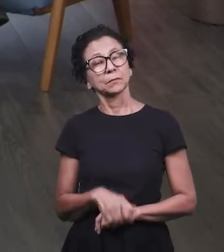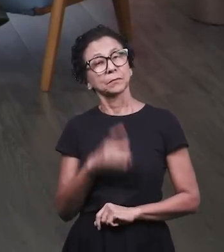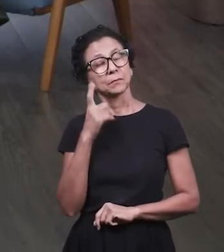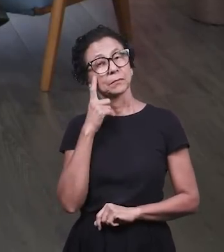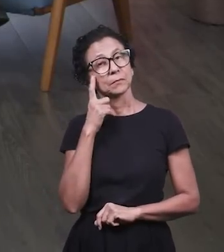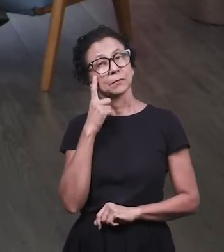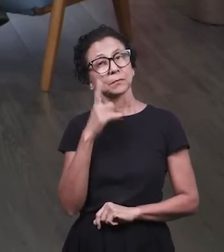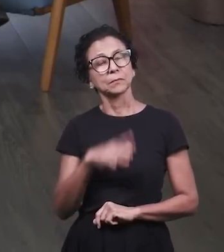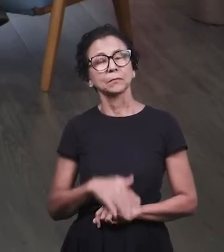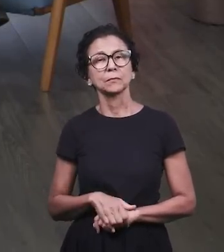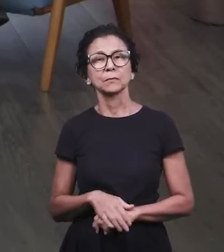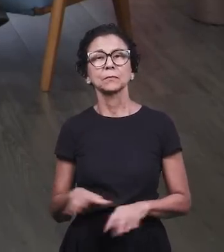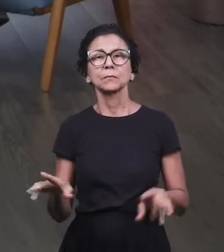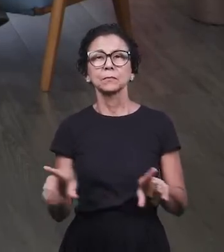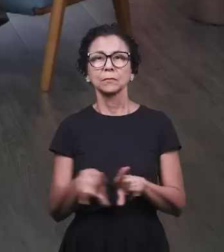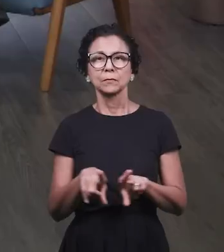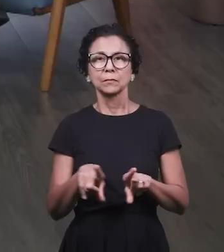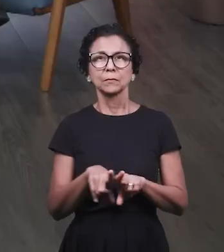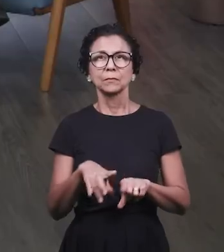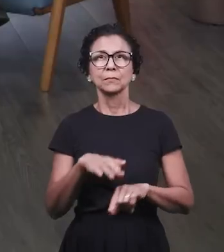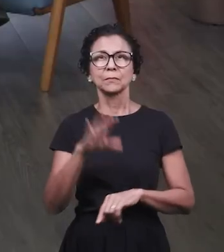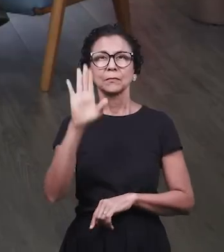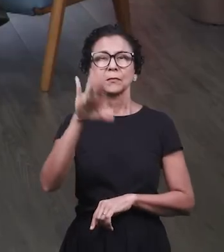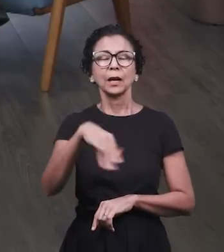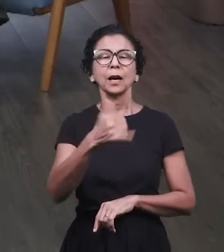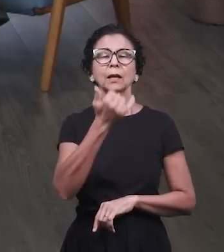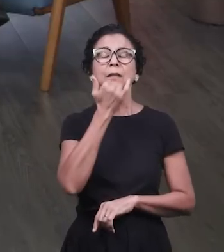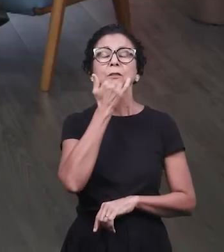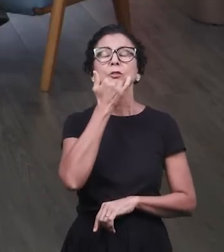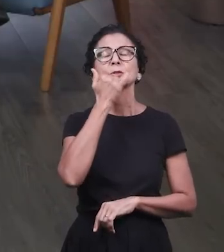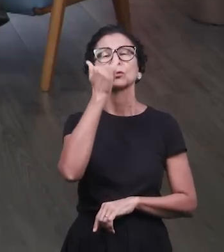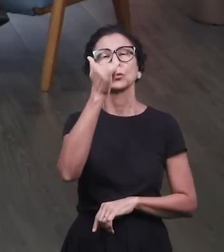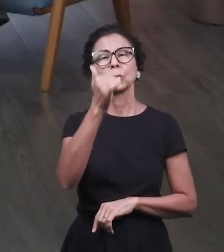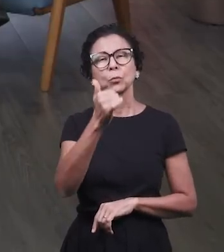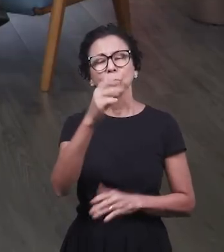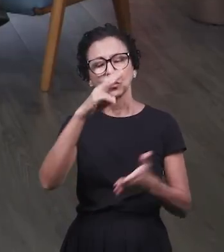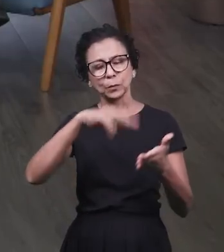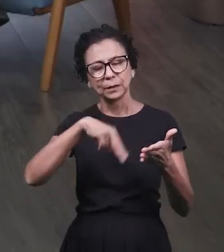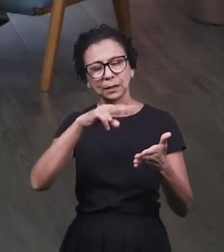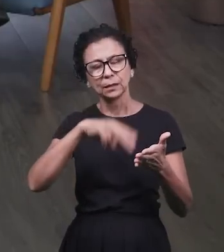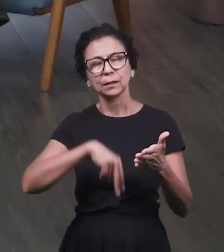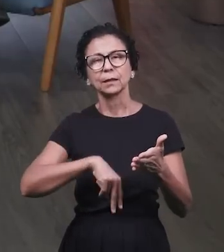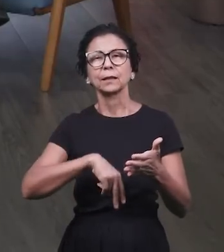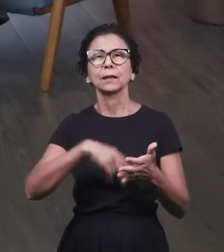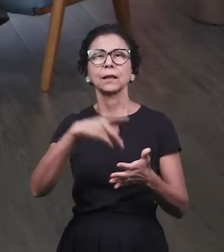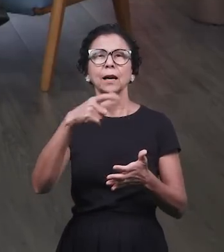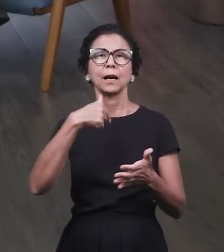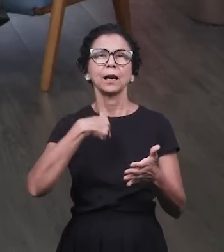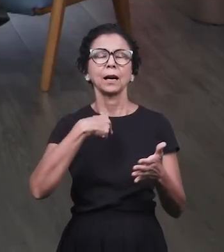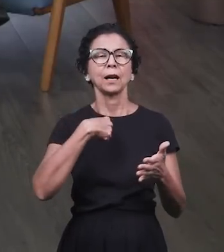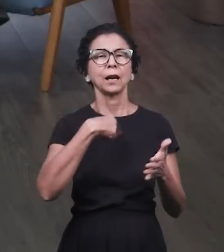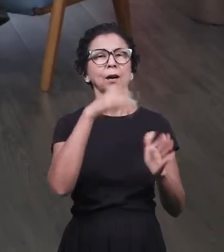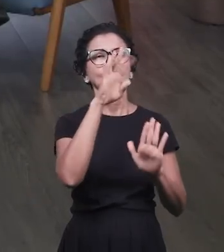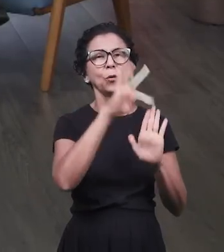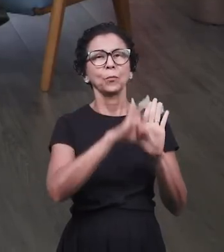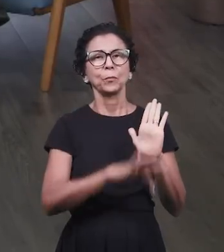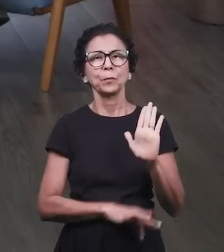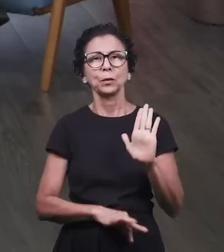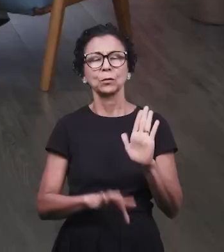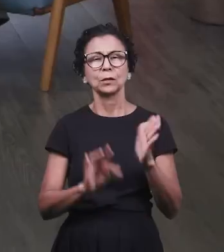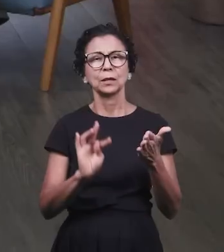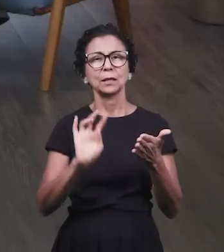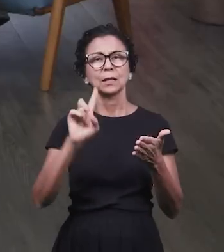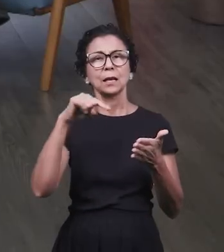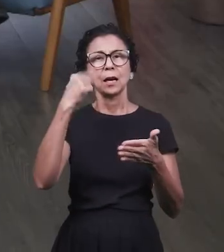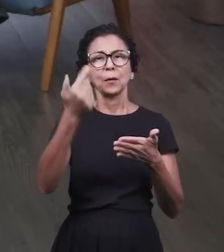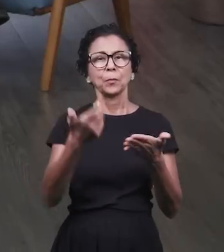né? As éguas dos carros de Faraó te desculpa. comparam a amiga minha. Isso, muito bem. No meu roteiro aqui estava na página seguinte,